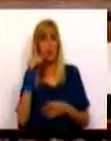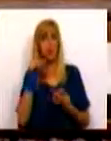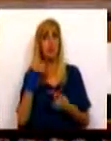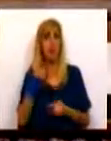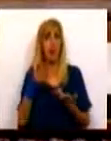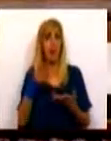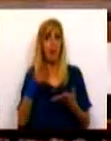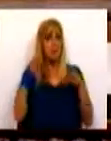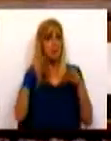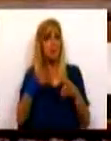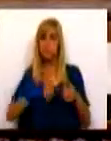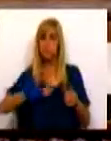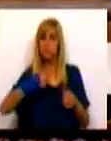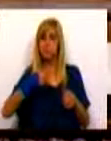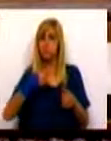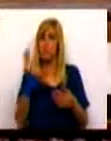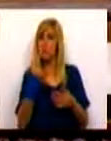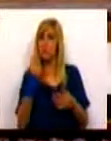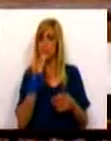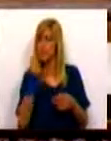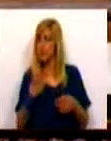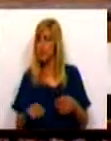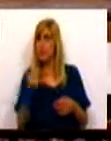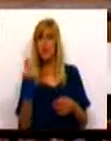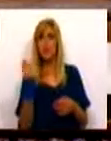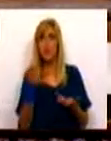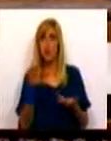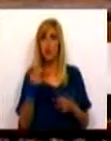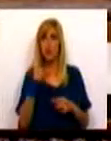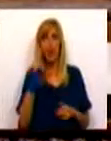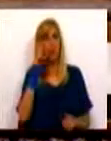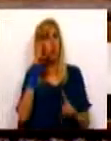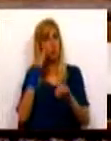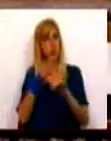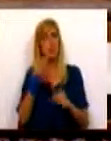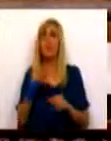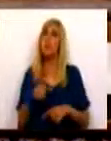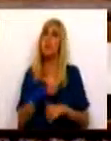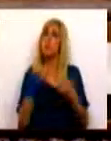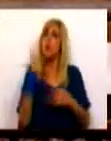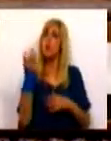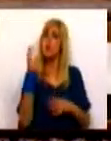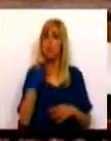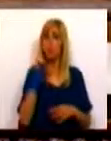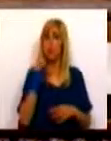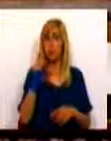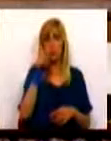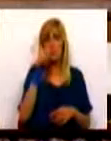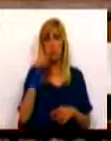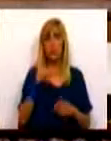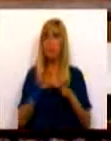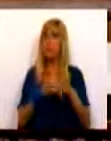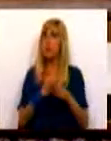senta-se principalmente no universo das crianças e jovens e visa melhorar a cultura e os valores da segurança marítima